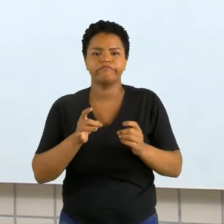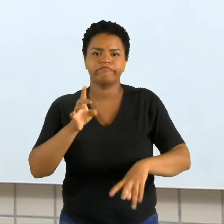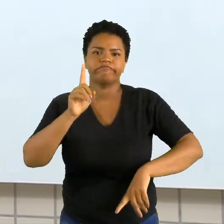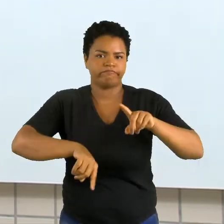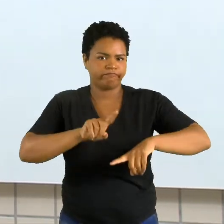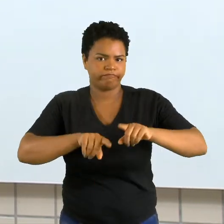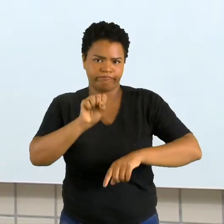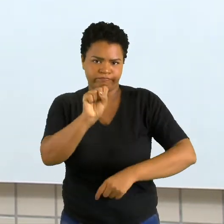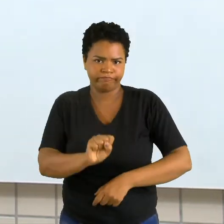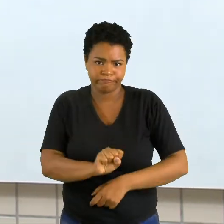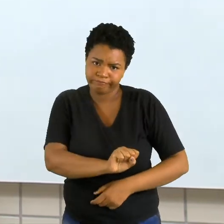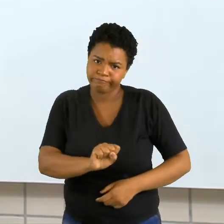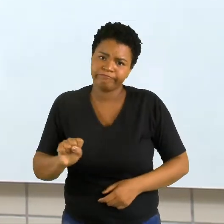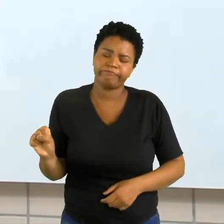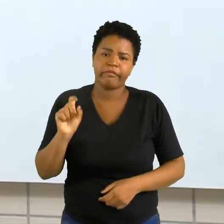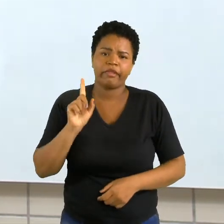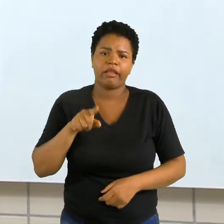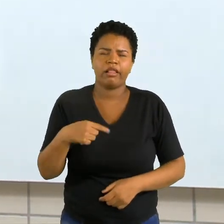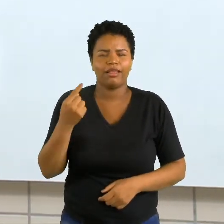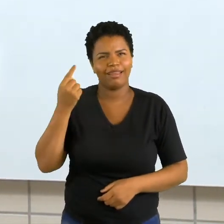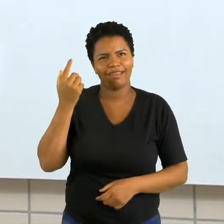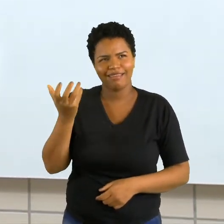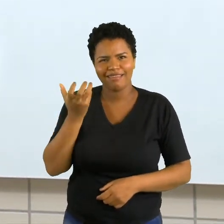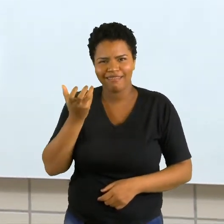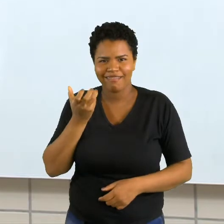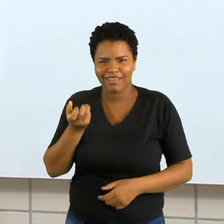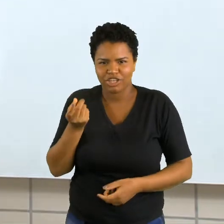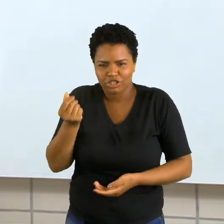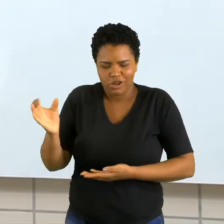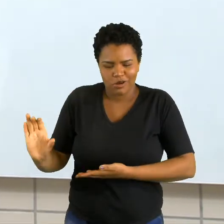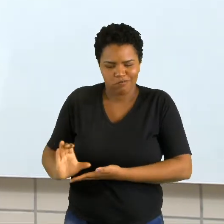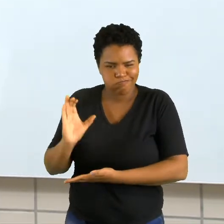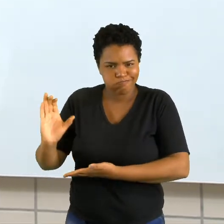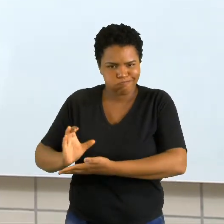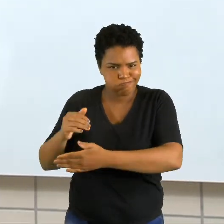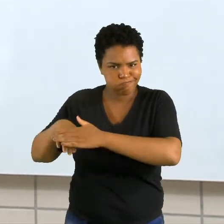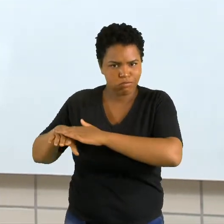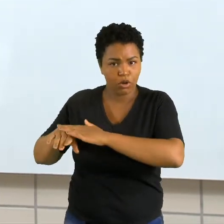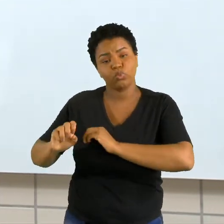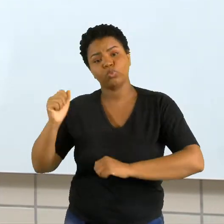um intuito de arrecadar dinheiro do que salvar o fiel.